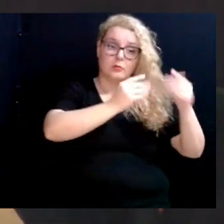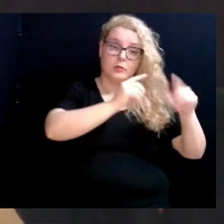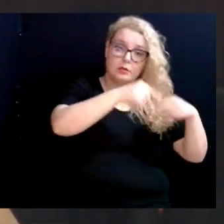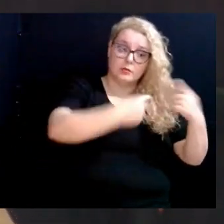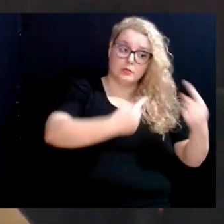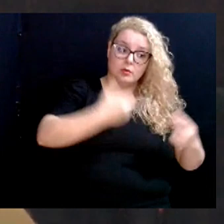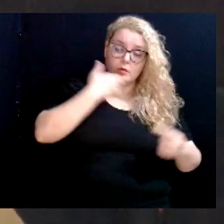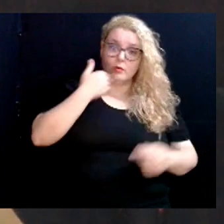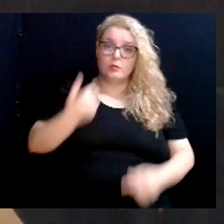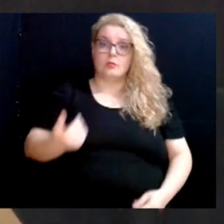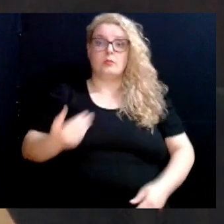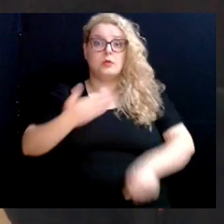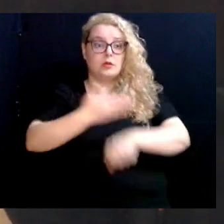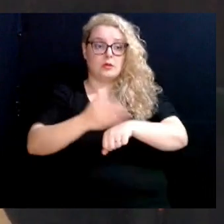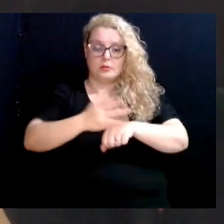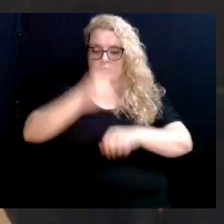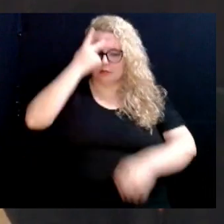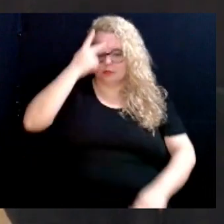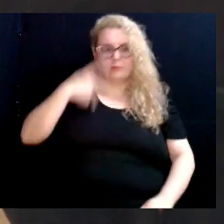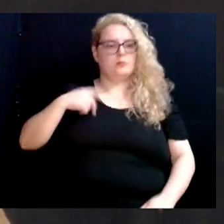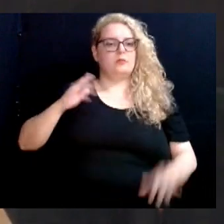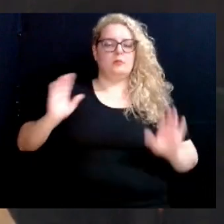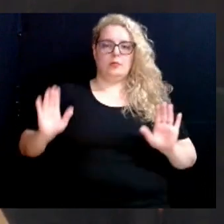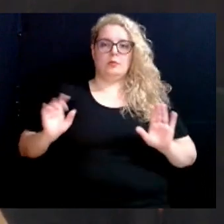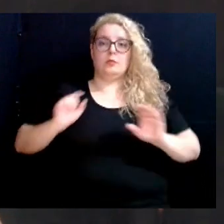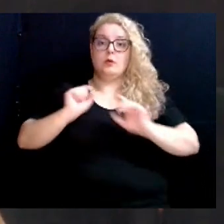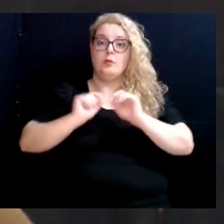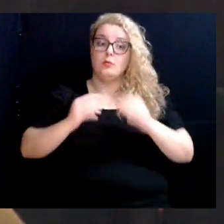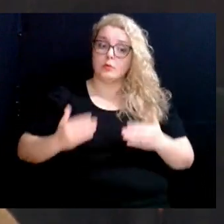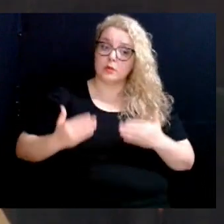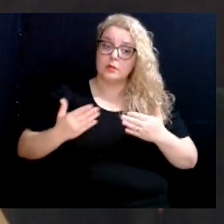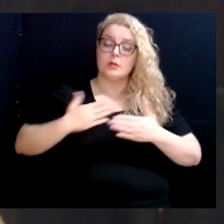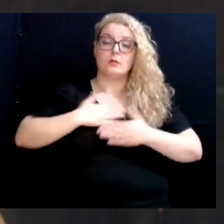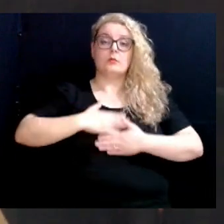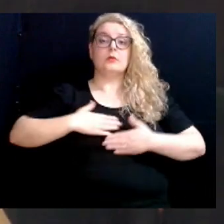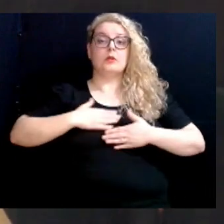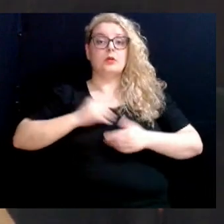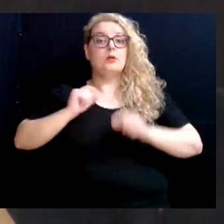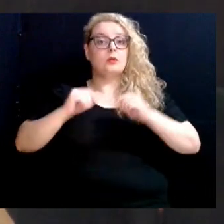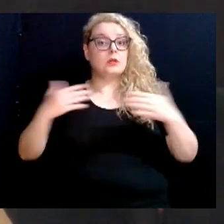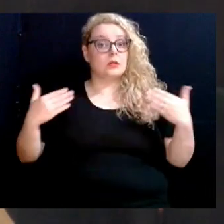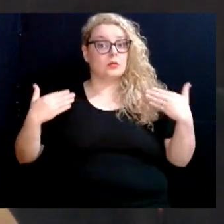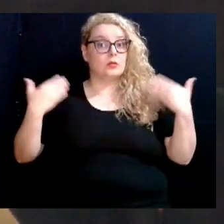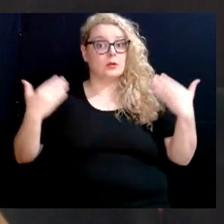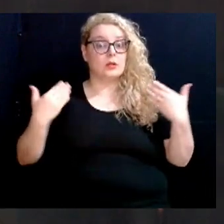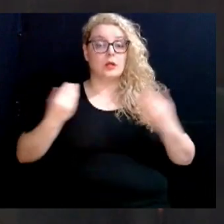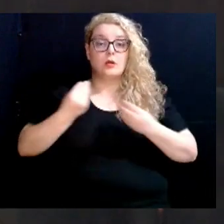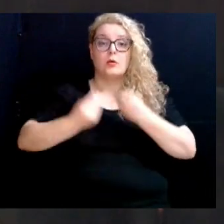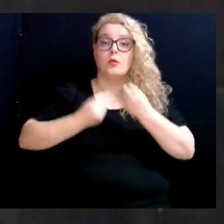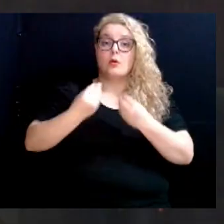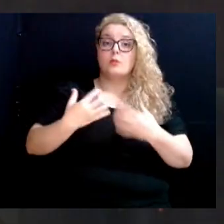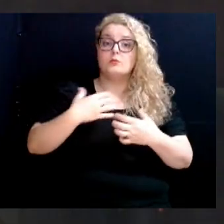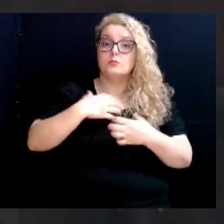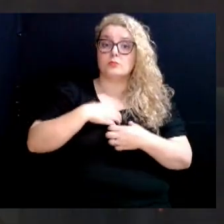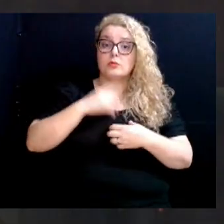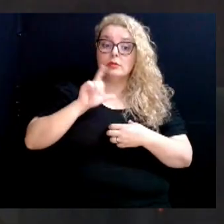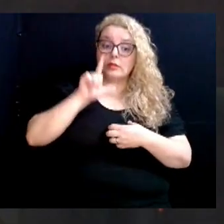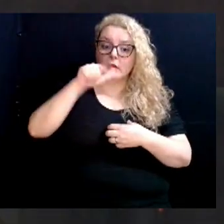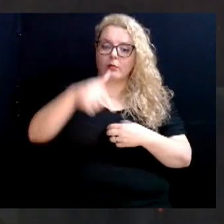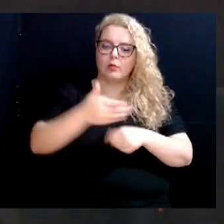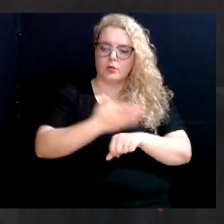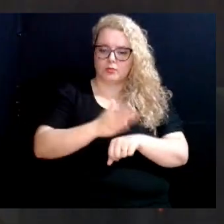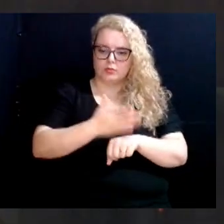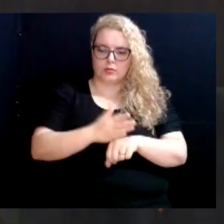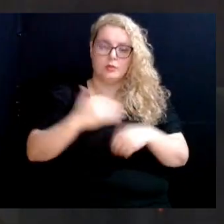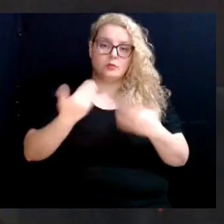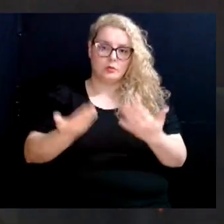para você. O que está te dando prazer, que está te dando alegria, como é que você se sente pós aquele treino. Então,